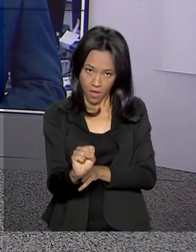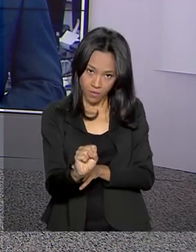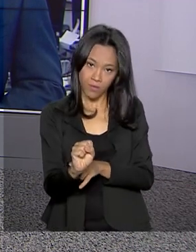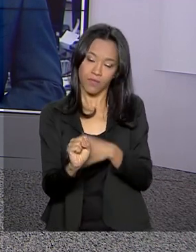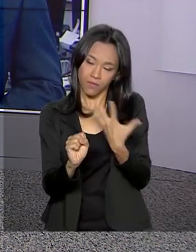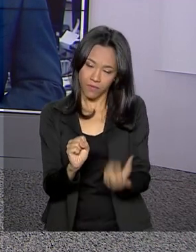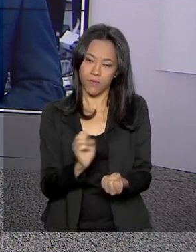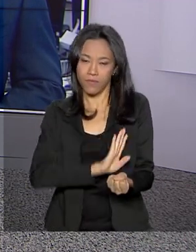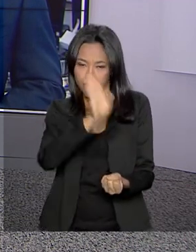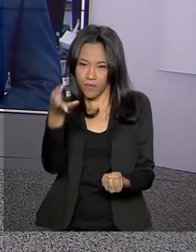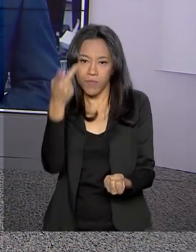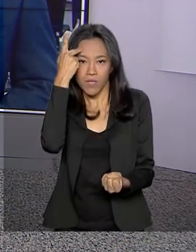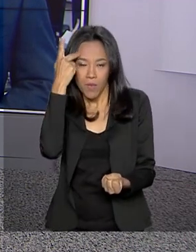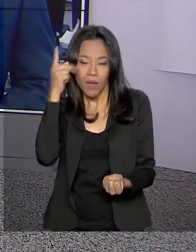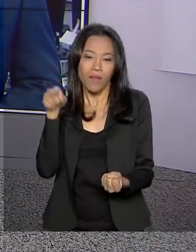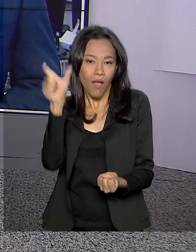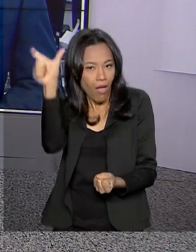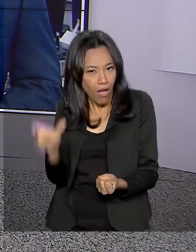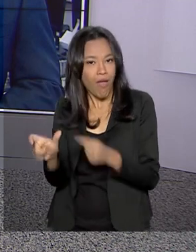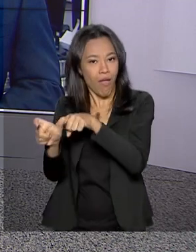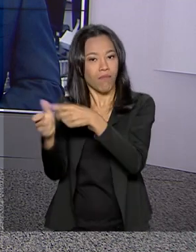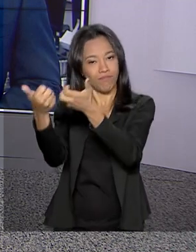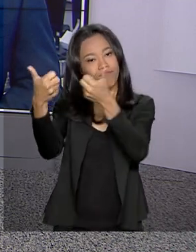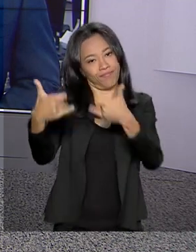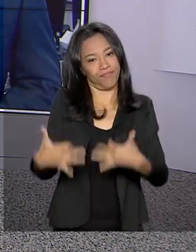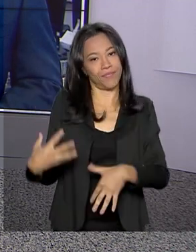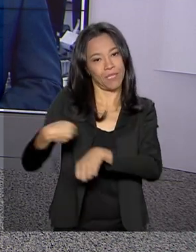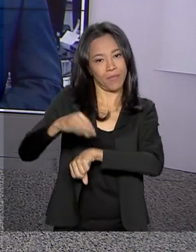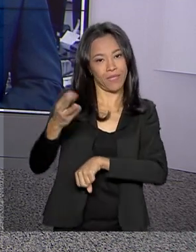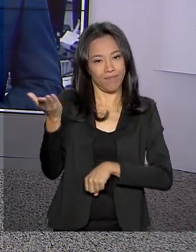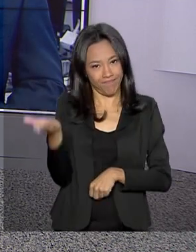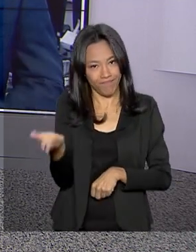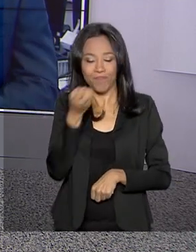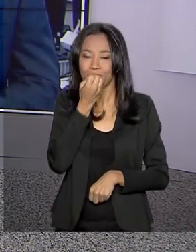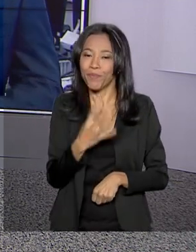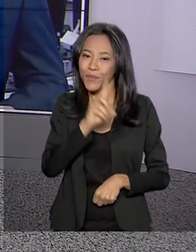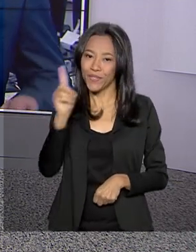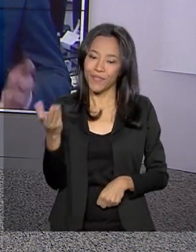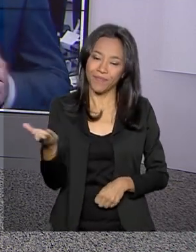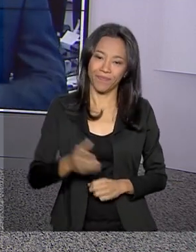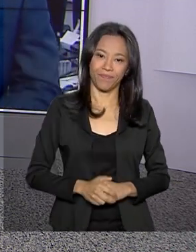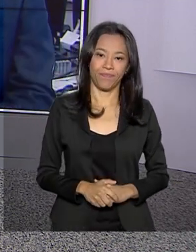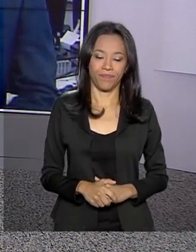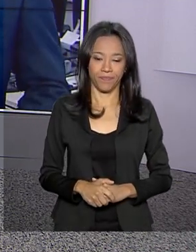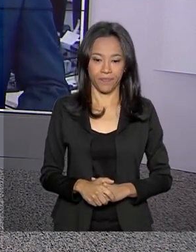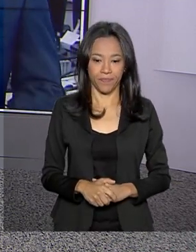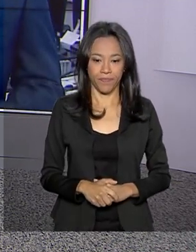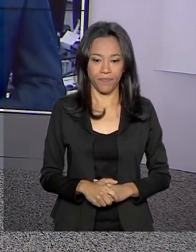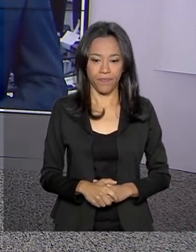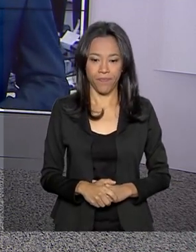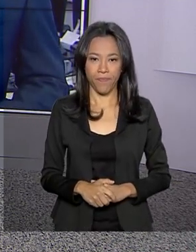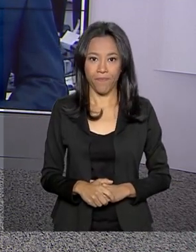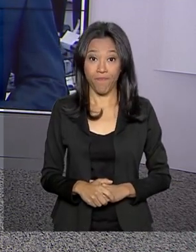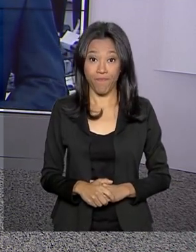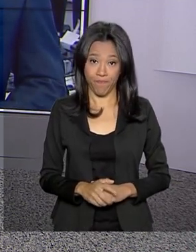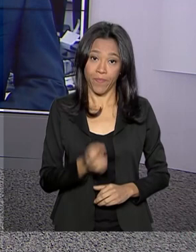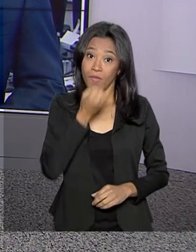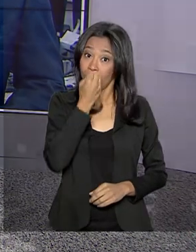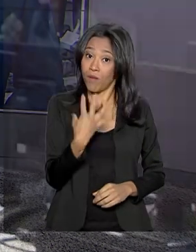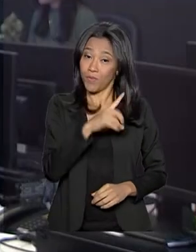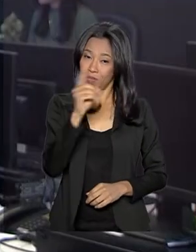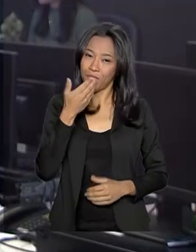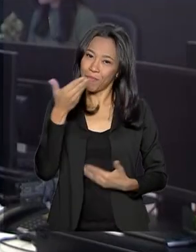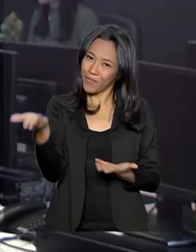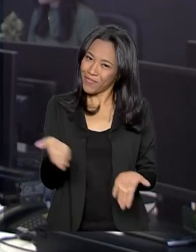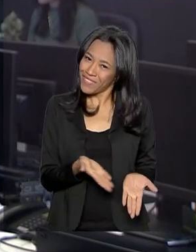vamos então até são paulo porque o ricardo ferraz tem mais informações pra gente e ricardo com um dia pra você bom dia carla bem